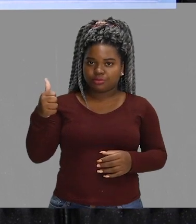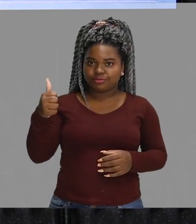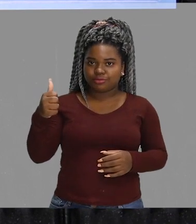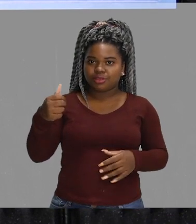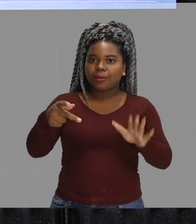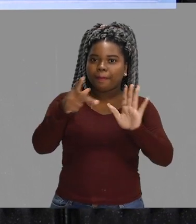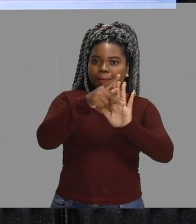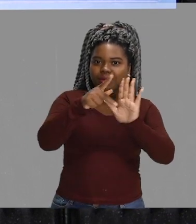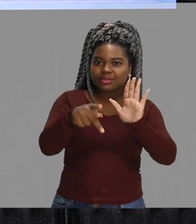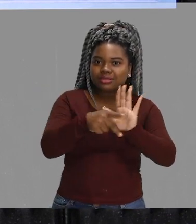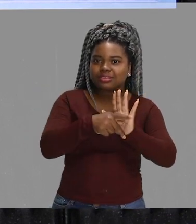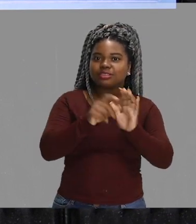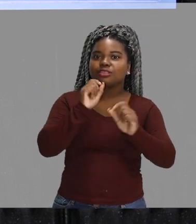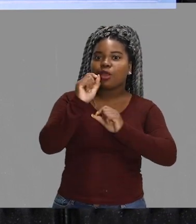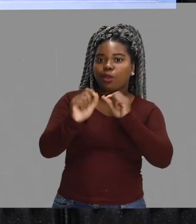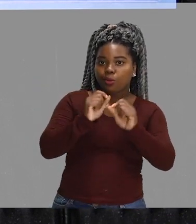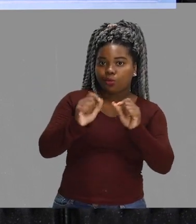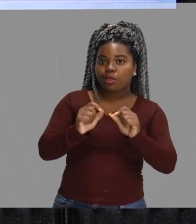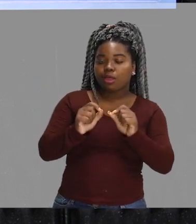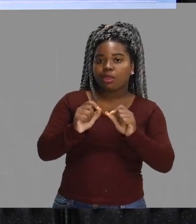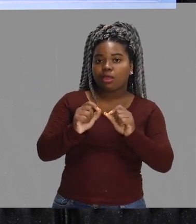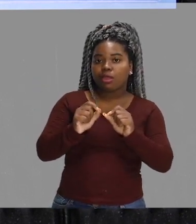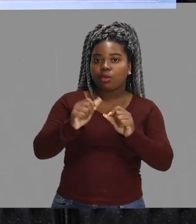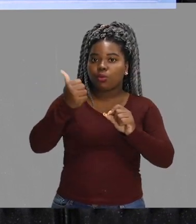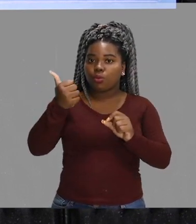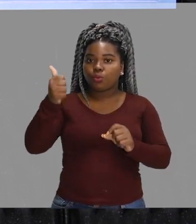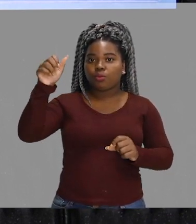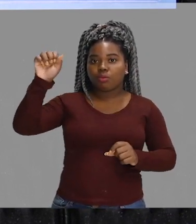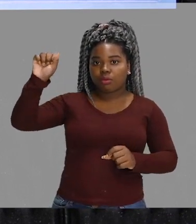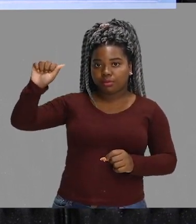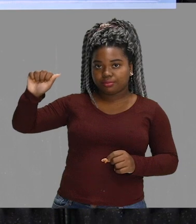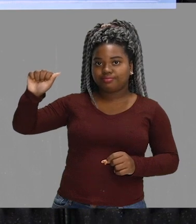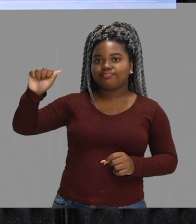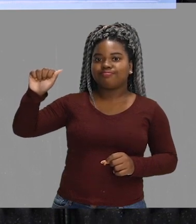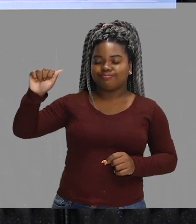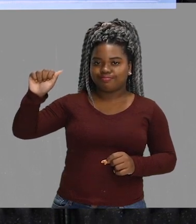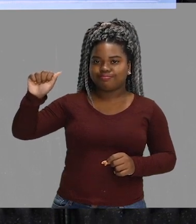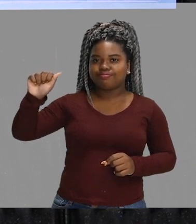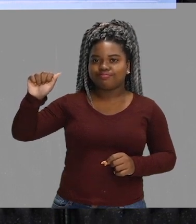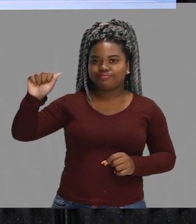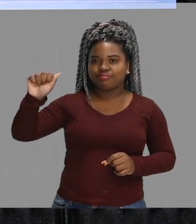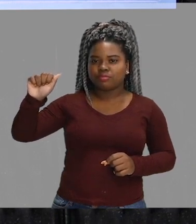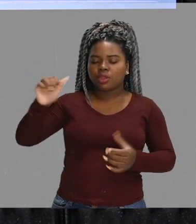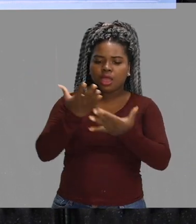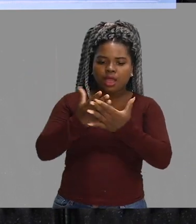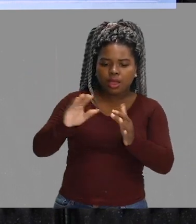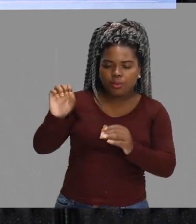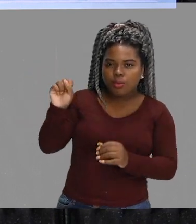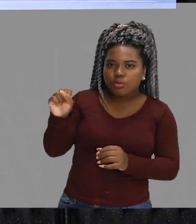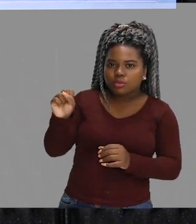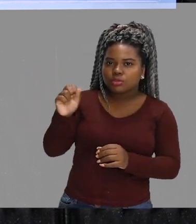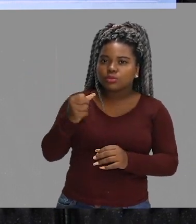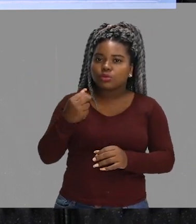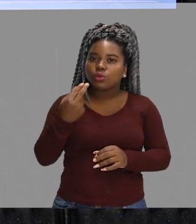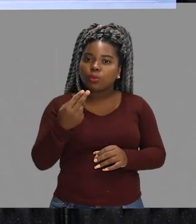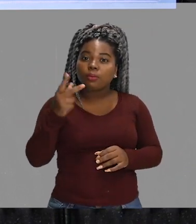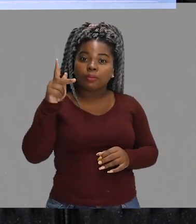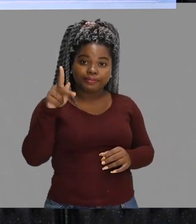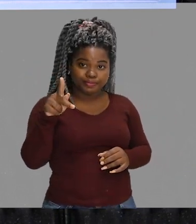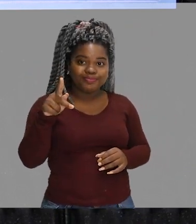mais energético, ou seja, a distribuição eletrônica, terminou no 3d5. Então, o elétron mais energético